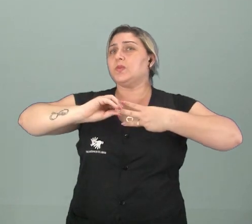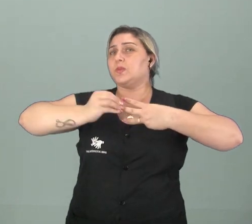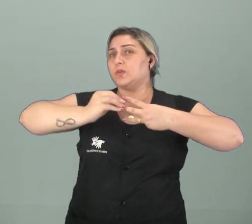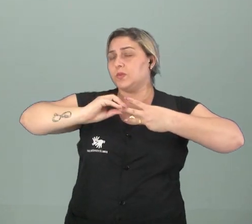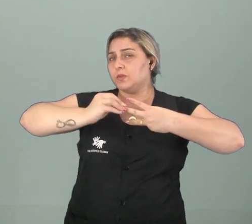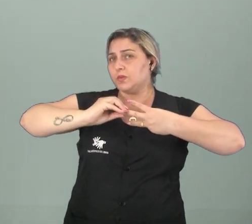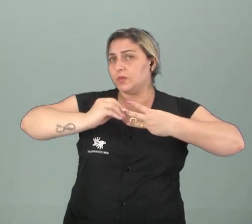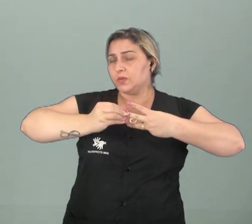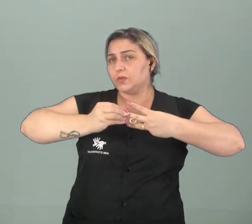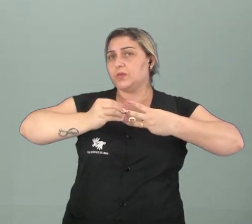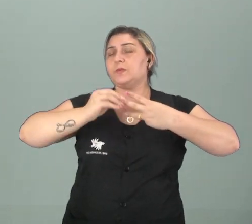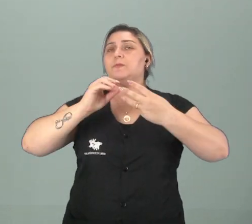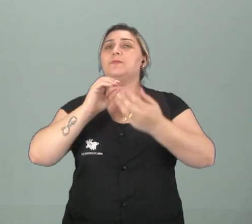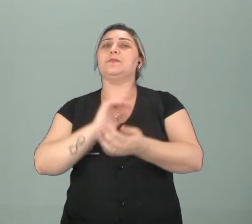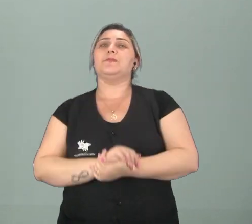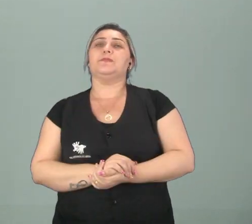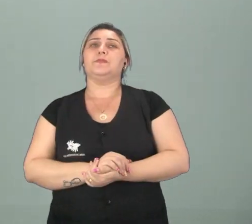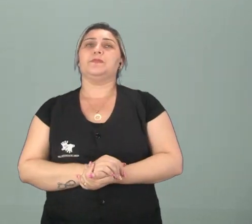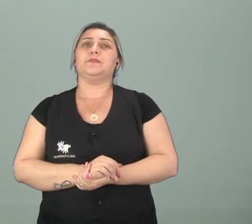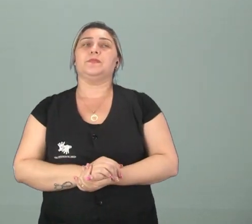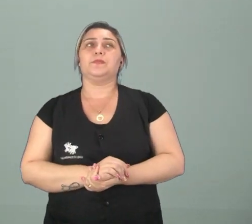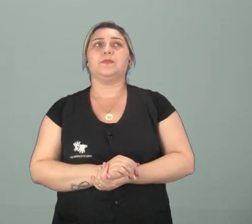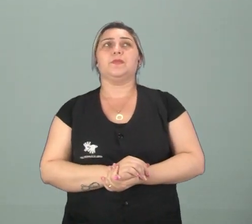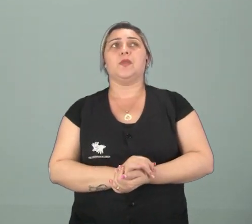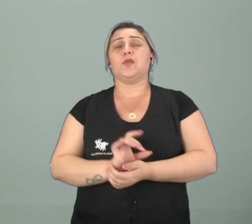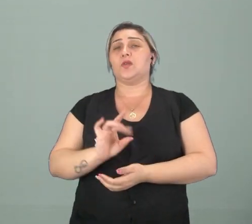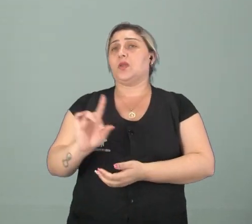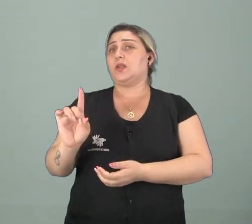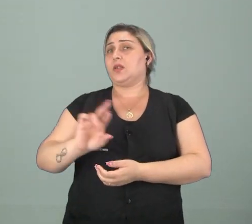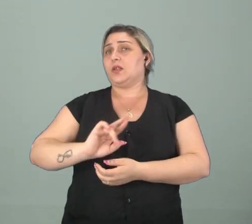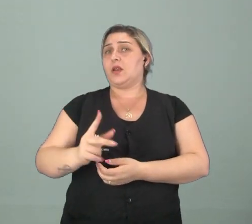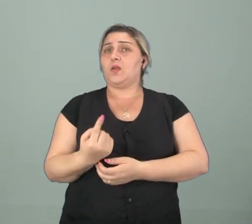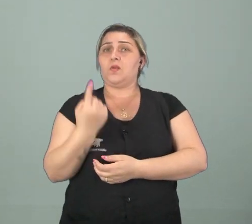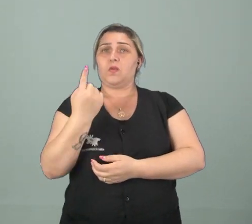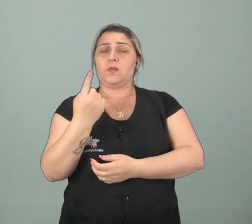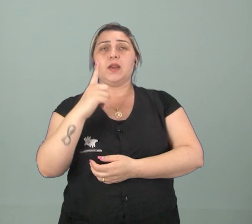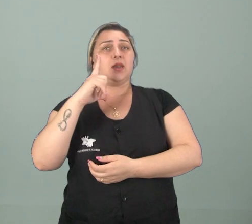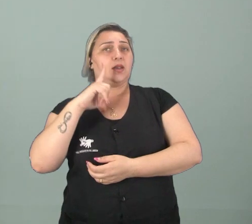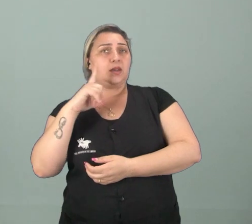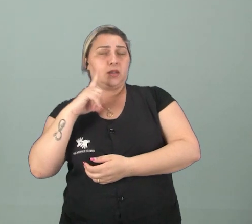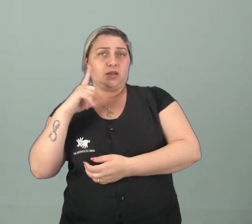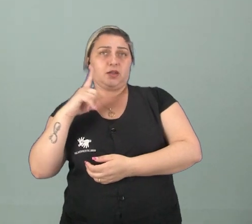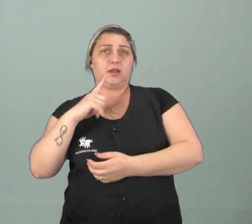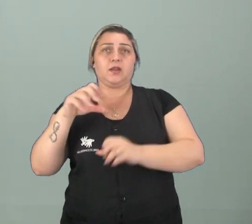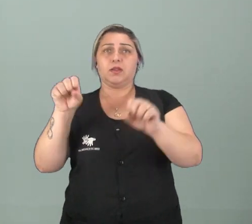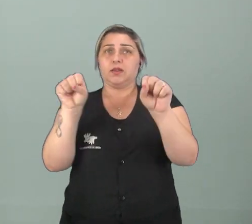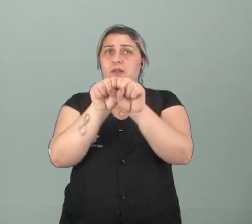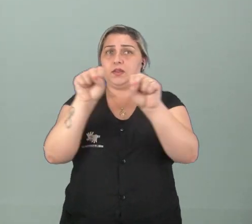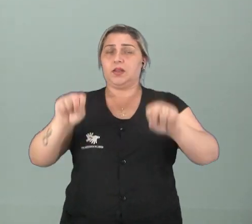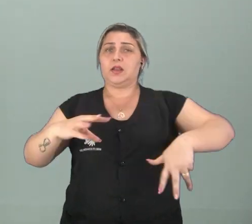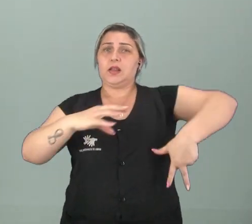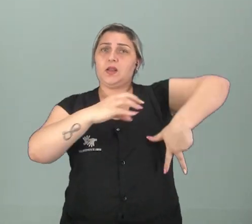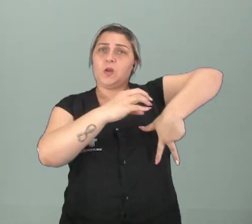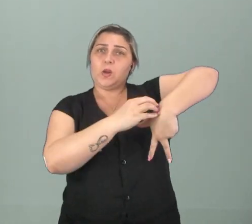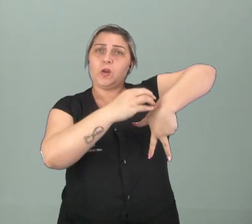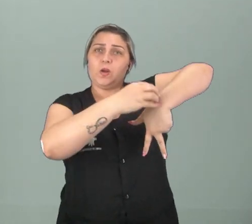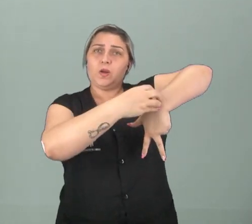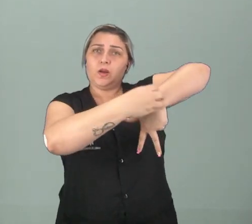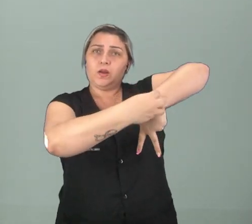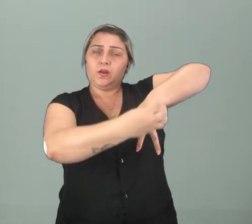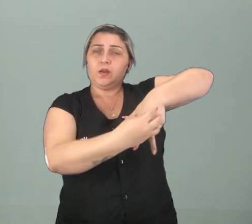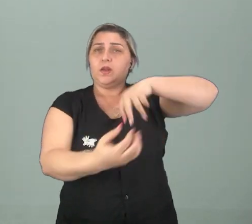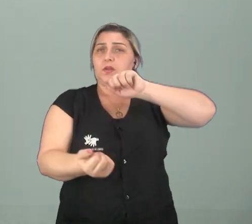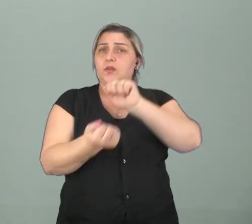formados por um conjunto de células e não somente por uma, que vão ter aí sistemas de órgãos que vão estar